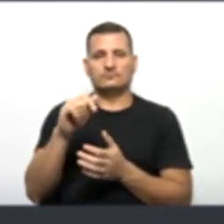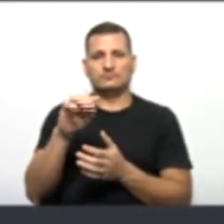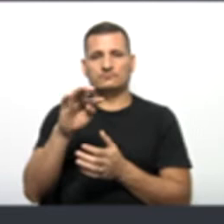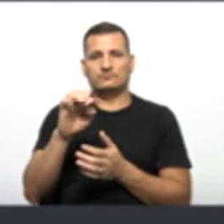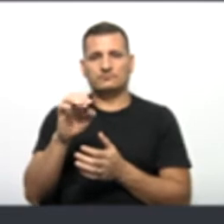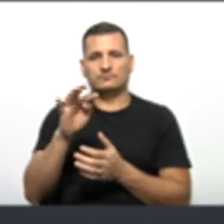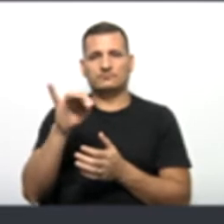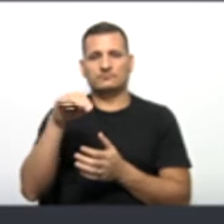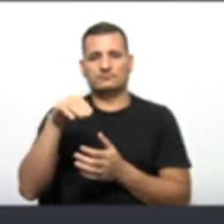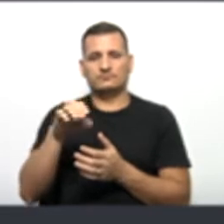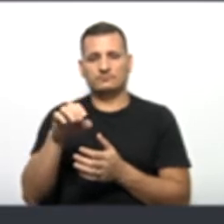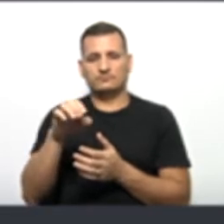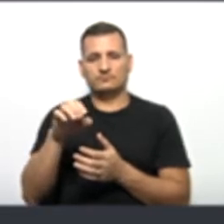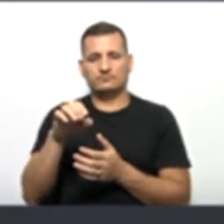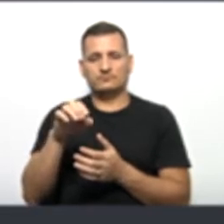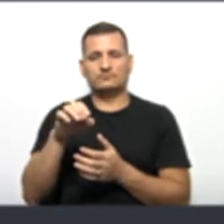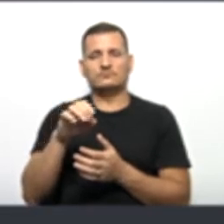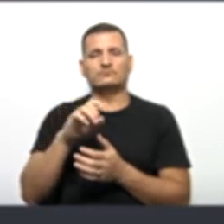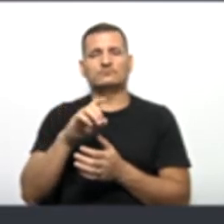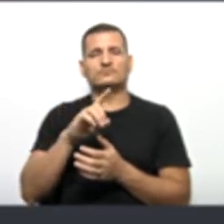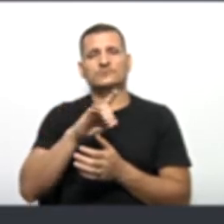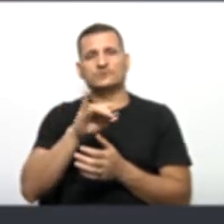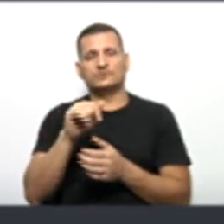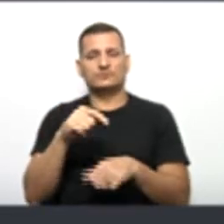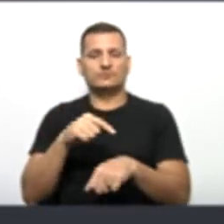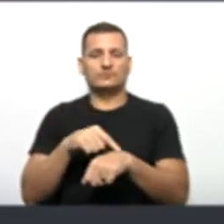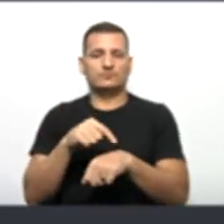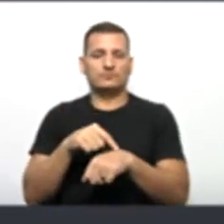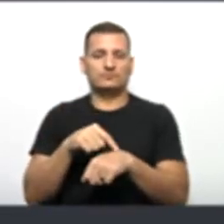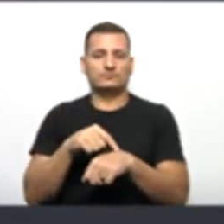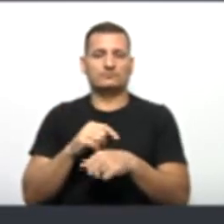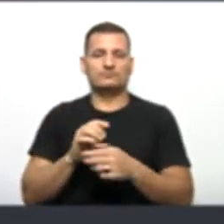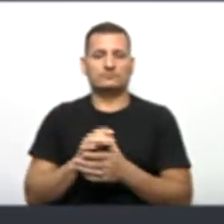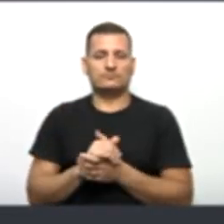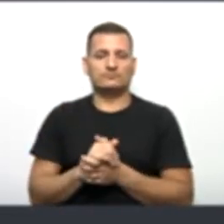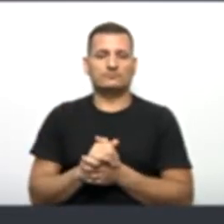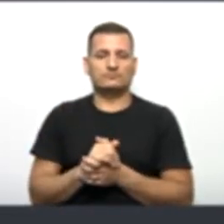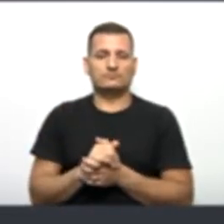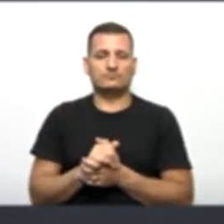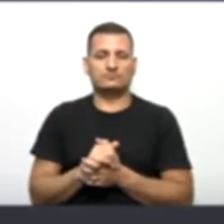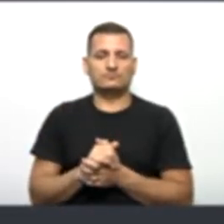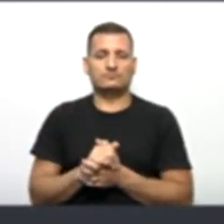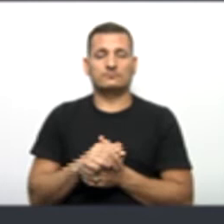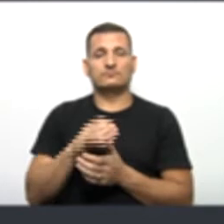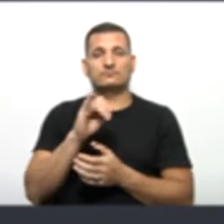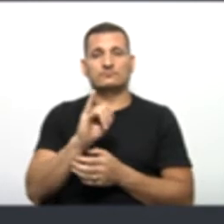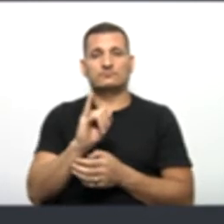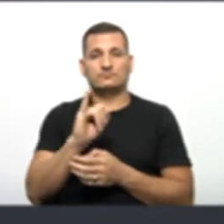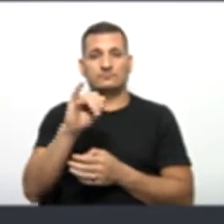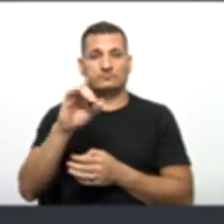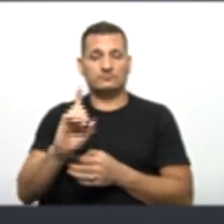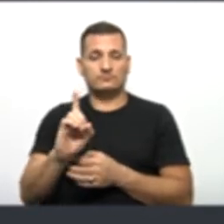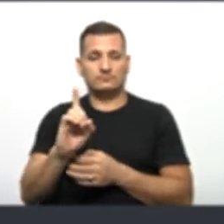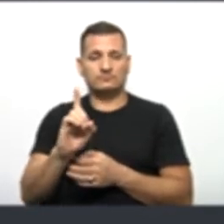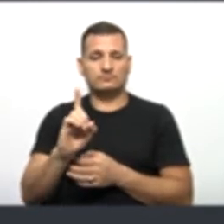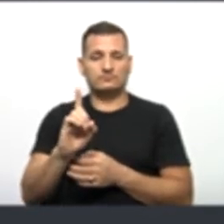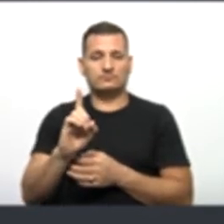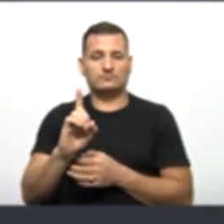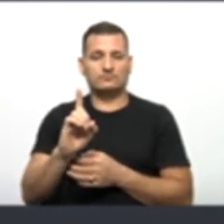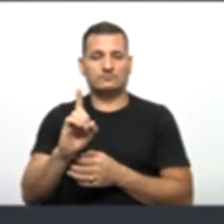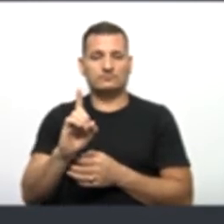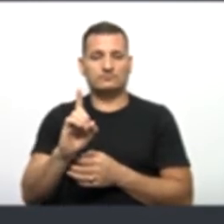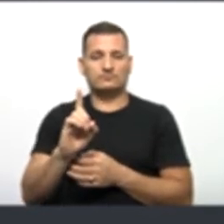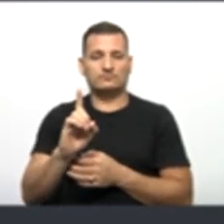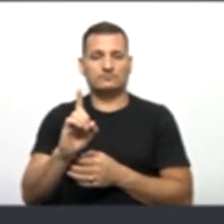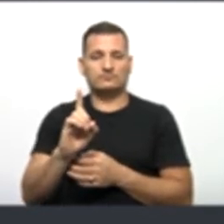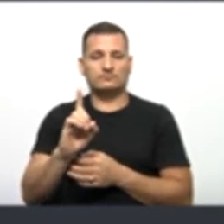dente time que vai pegar a data e hora do computador o ade vai ser uma chave primária ou seja ela